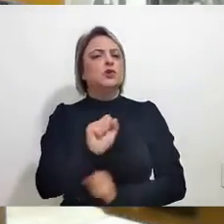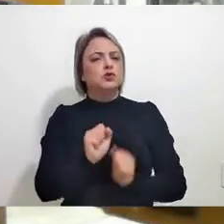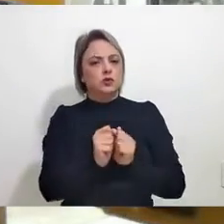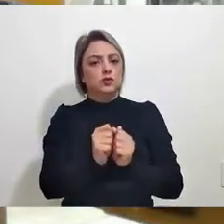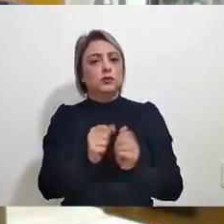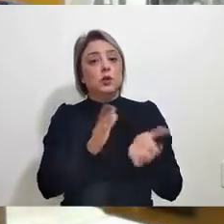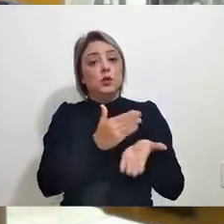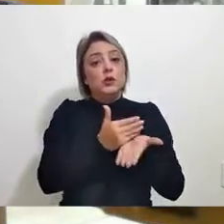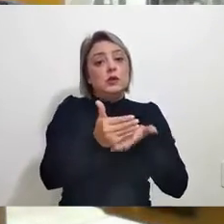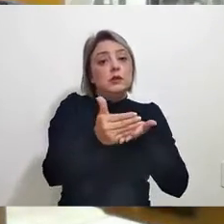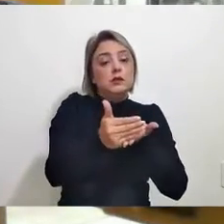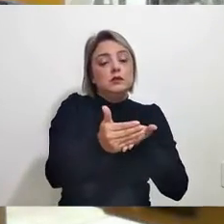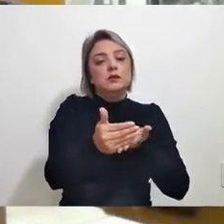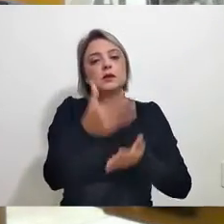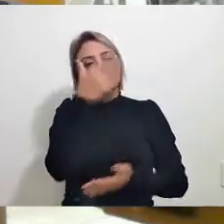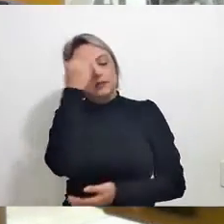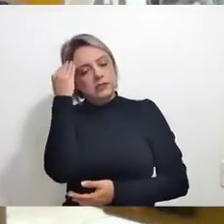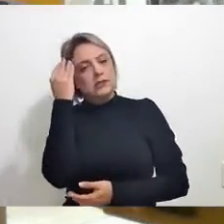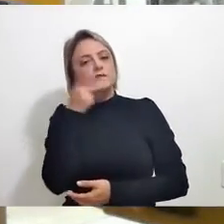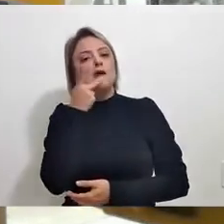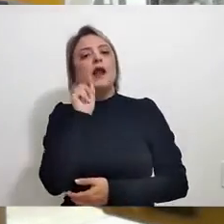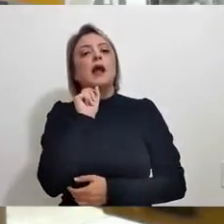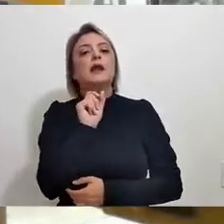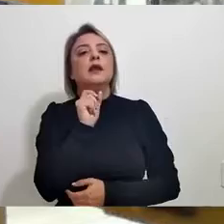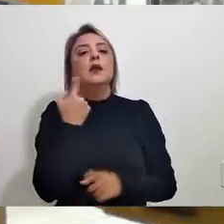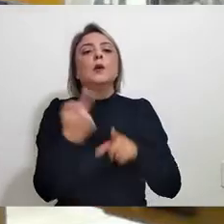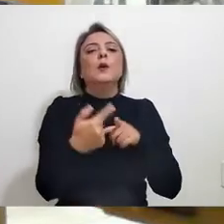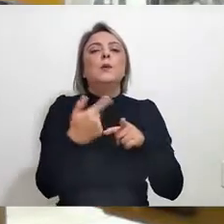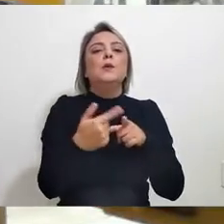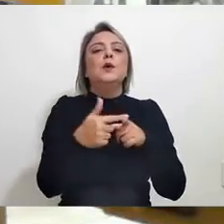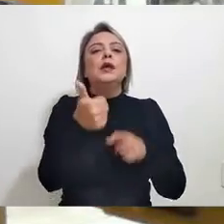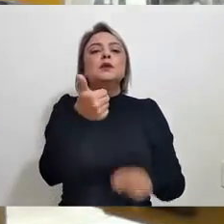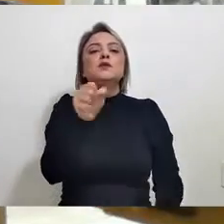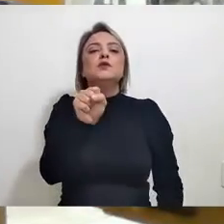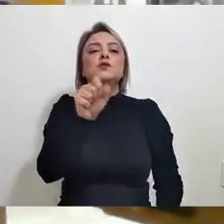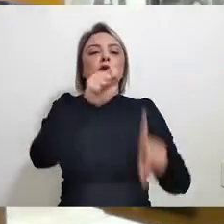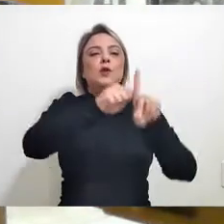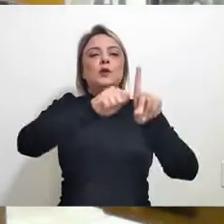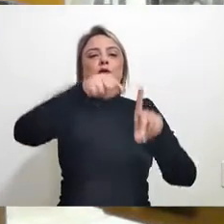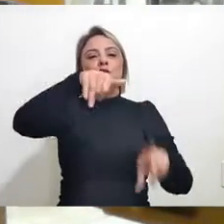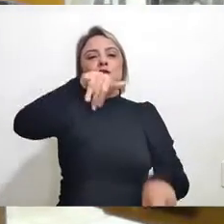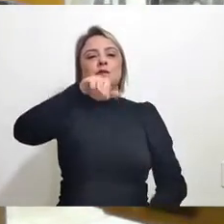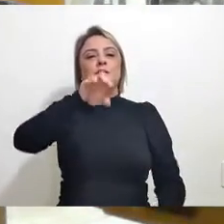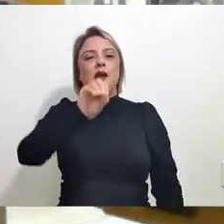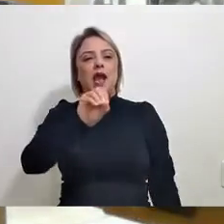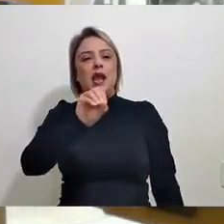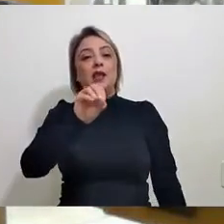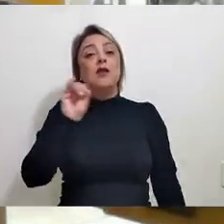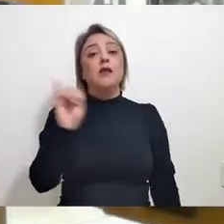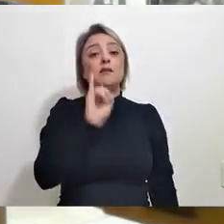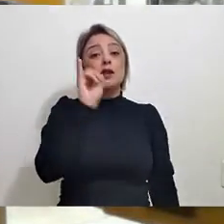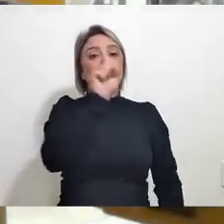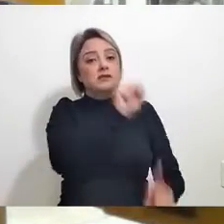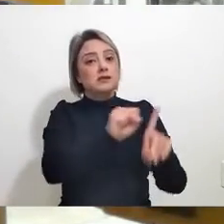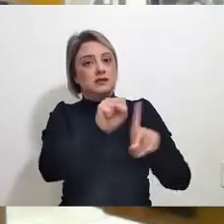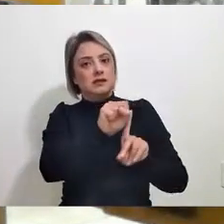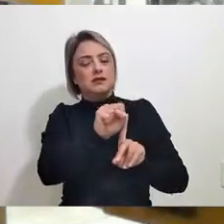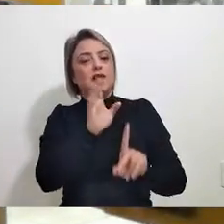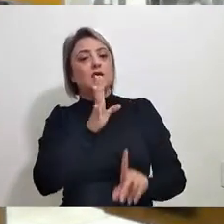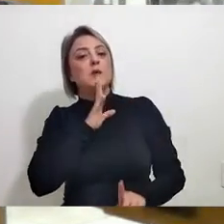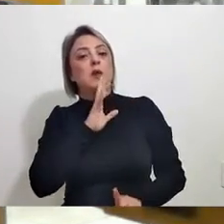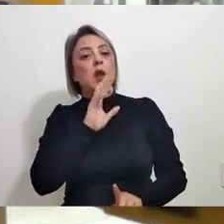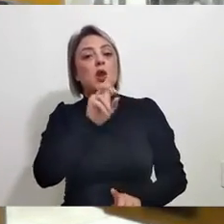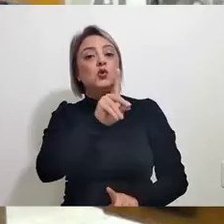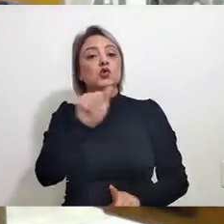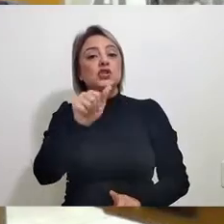foi estuprada, morta, e assim, e até hoje, os criminosos, vamos dizer assim, de alta sociedade, não pagaram